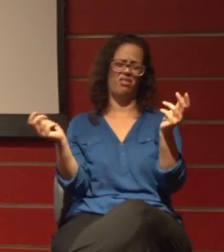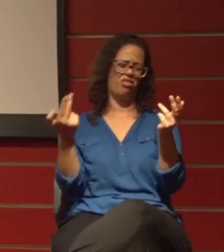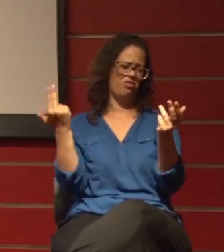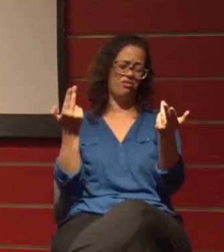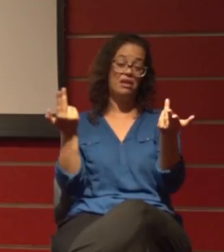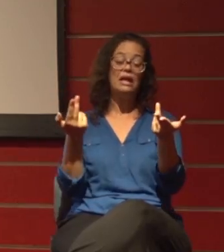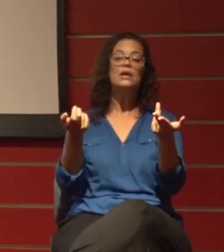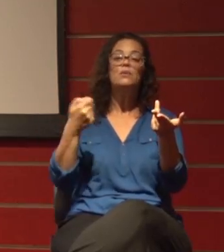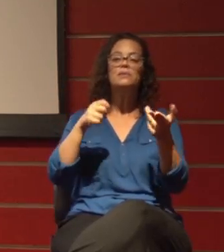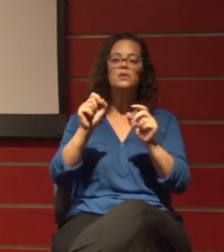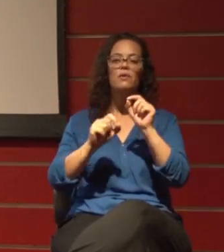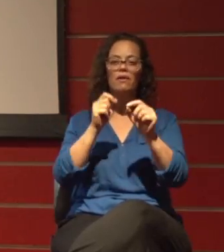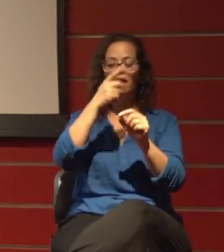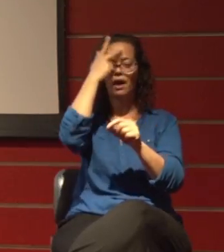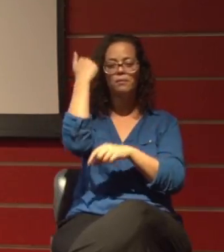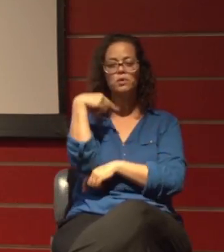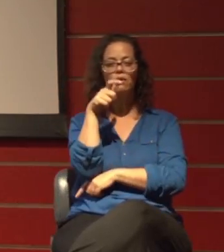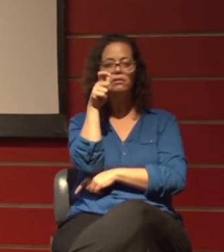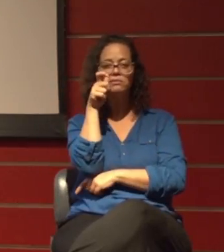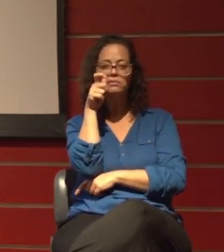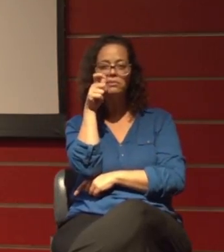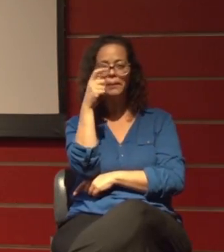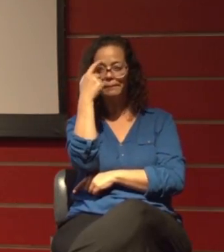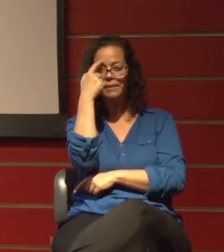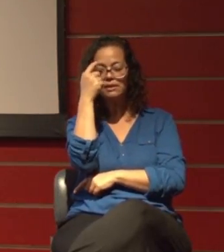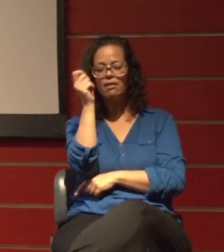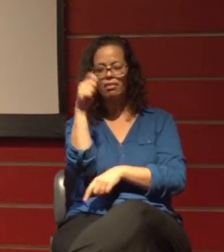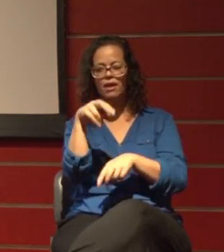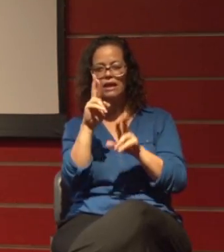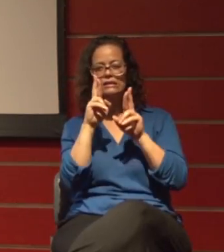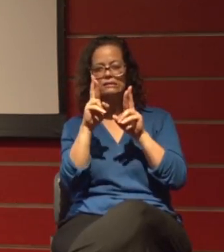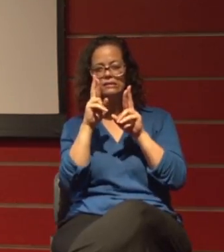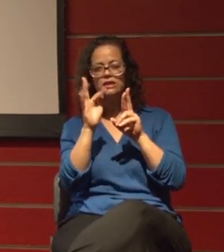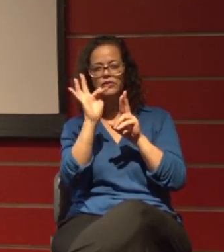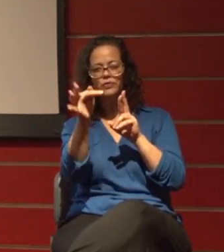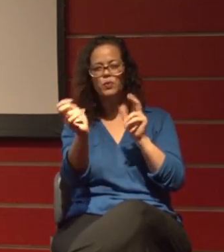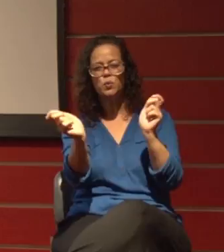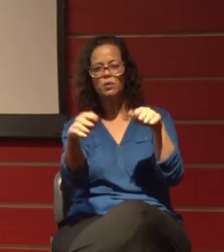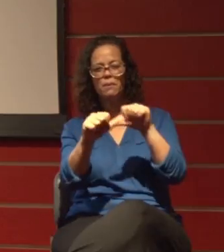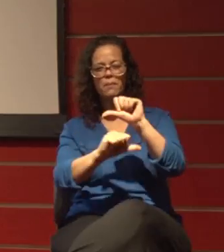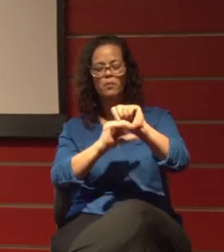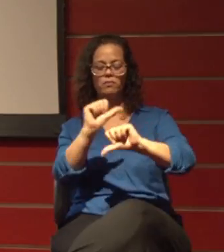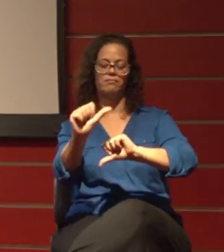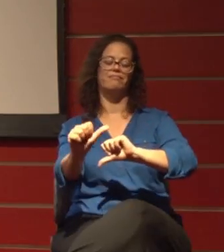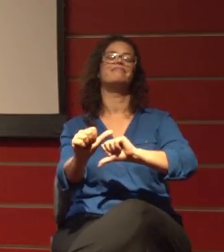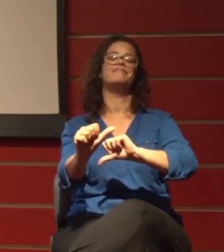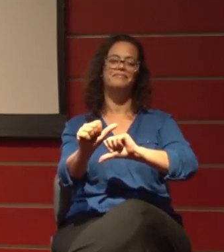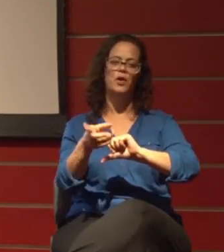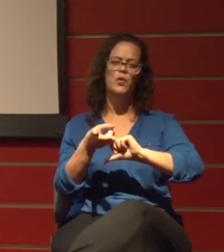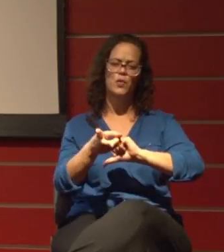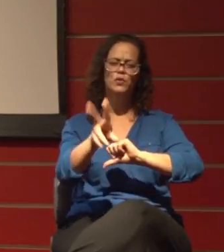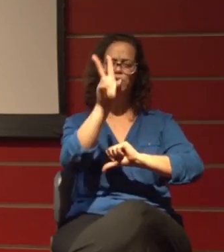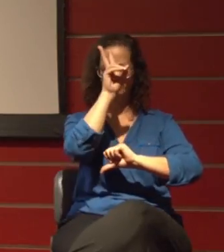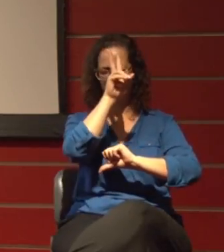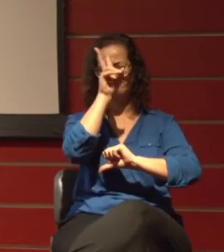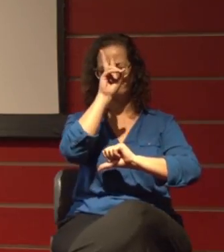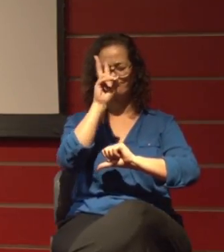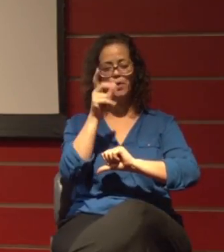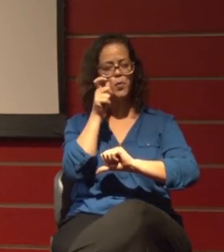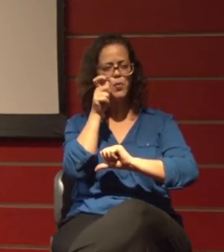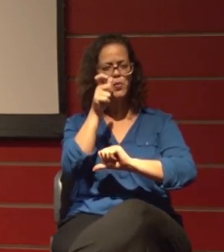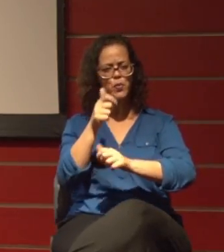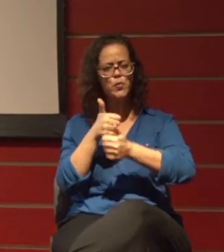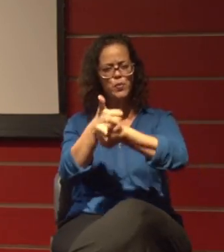aquele fiozinho de esperança mínimo né em que vai fazer com que ele continue acompanhando esse tendo interesse em